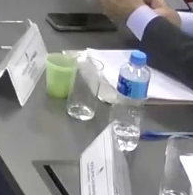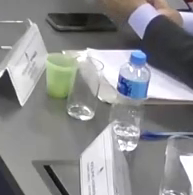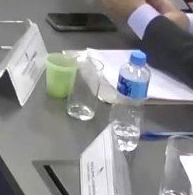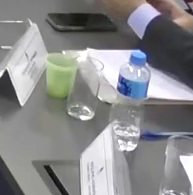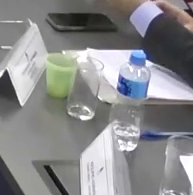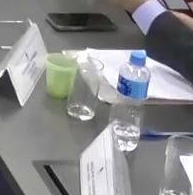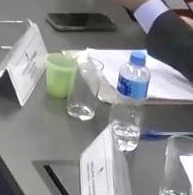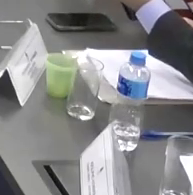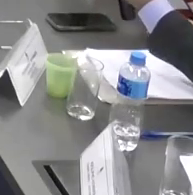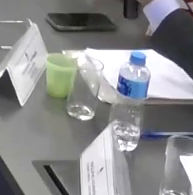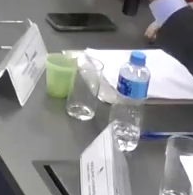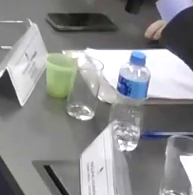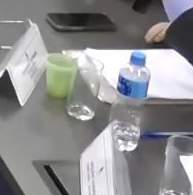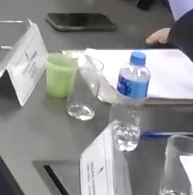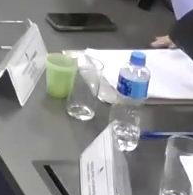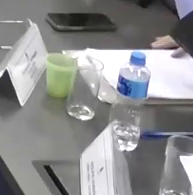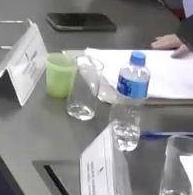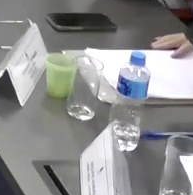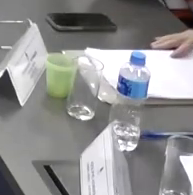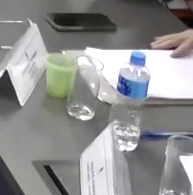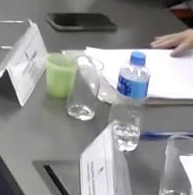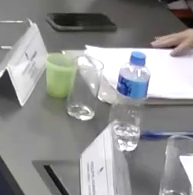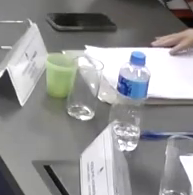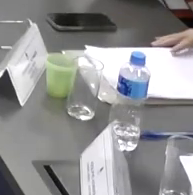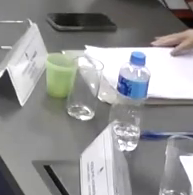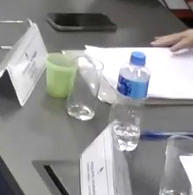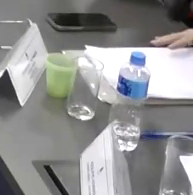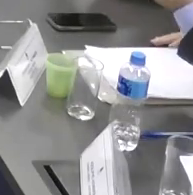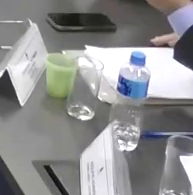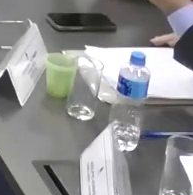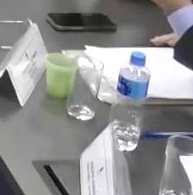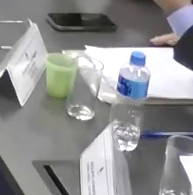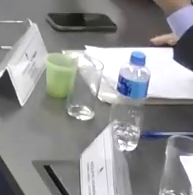delegado Fernando seja muito bem vindo boa